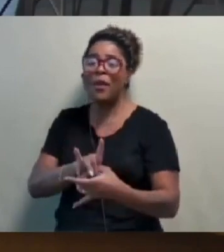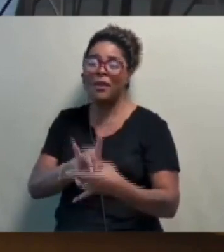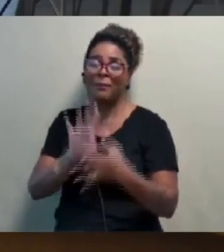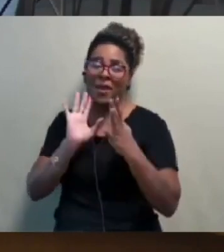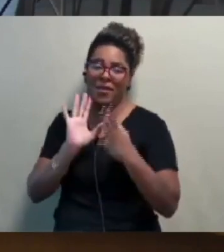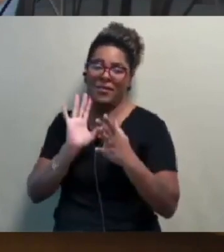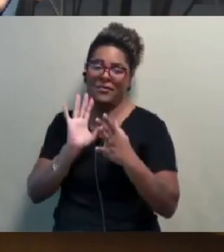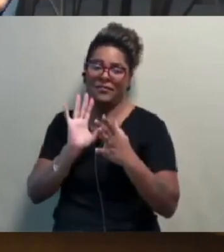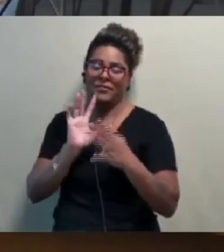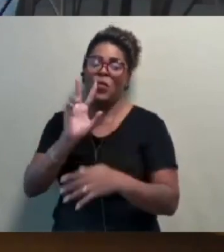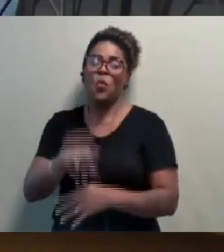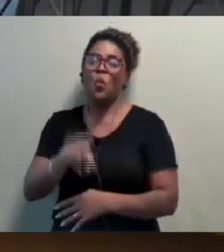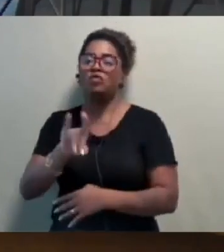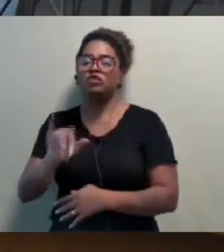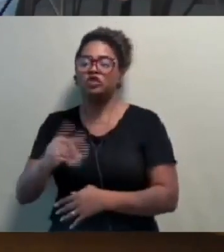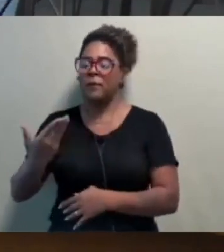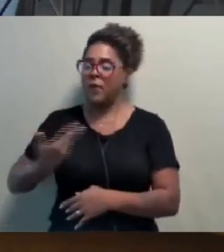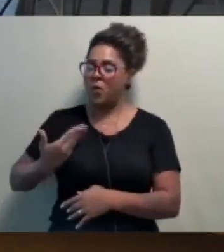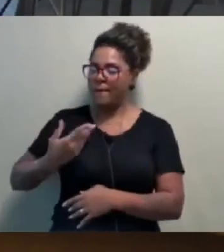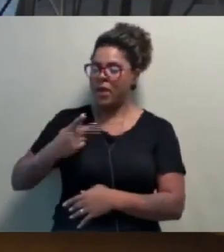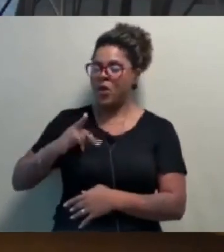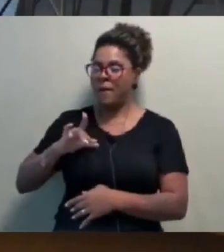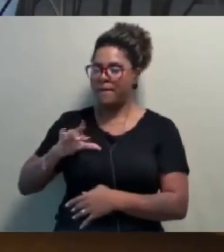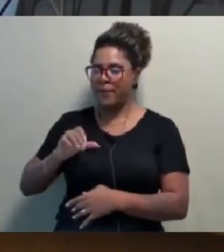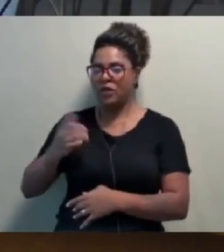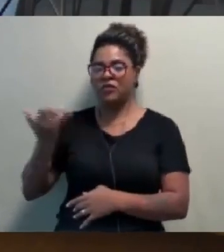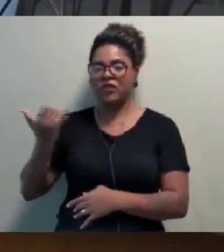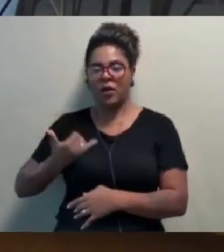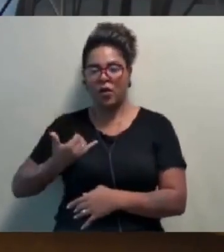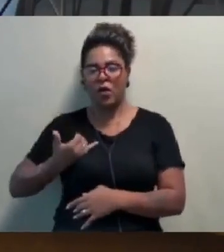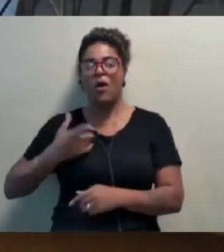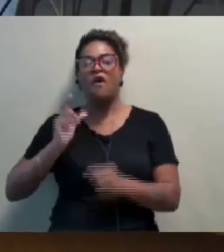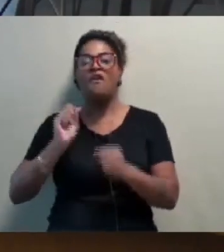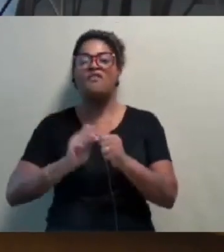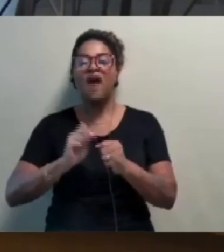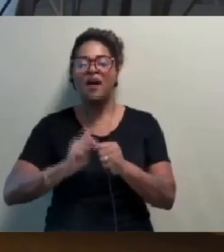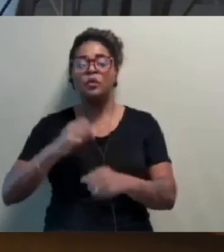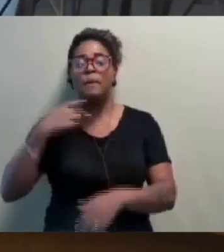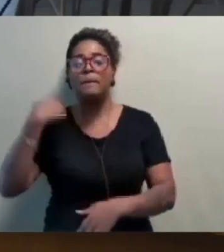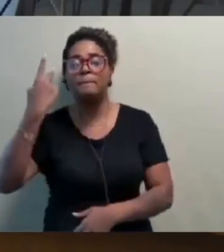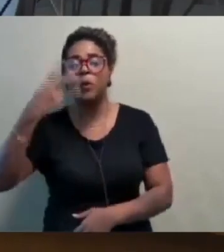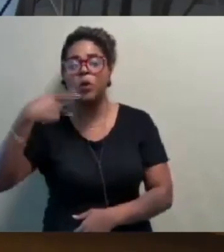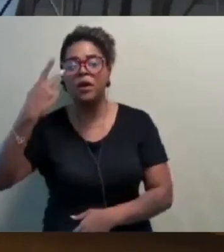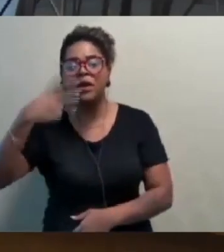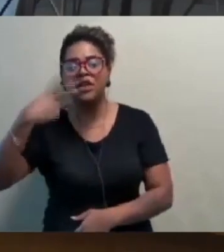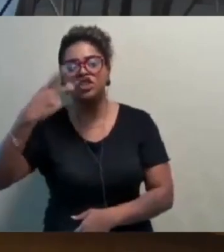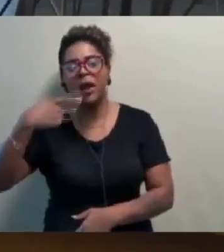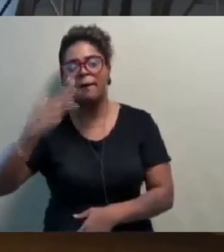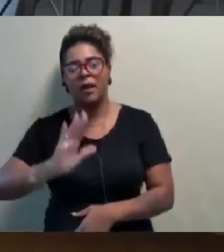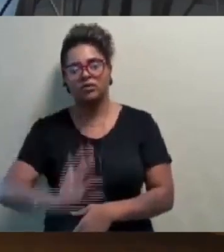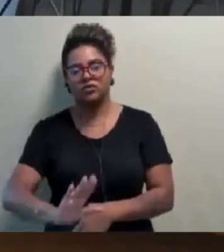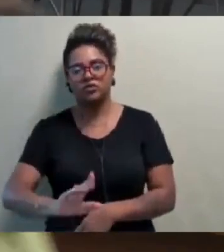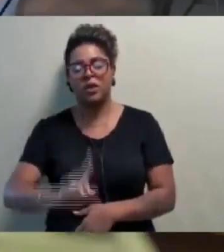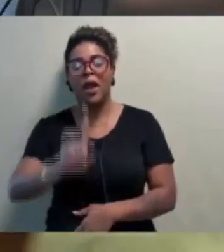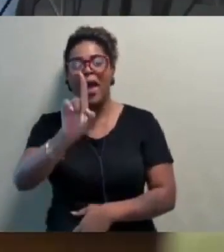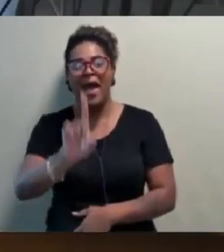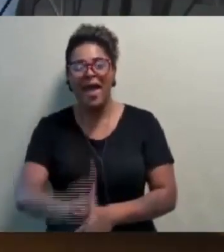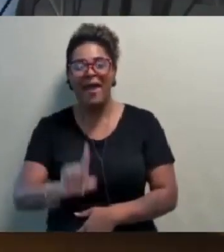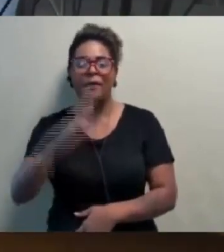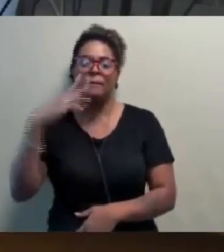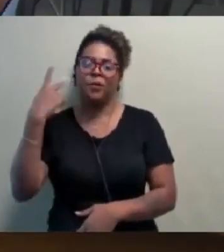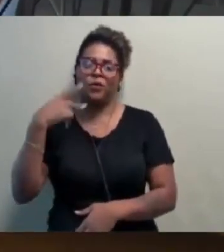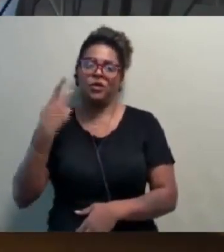Pedro chegou aqui. Eu faço isso politicamente. Isso é política. Não estou barrando